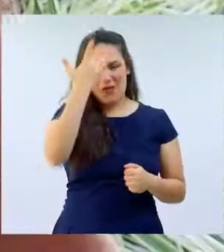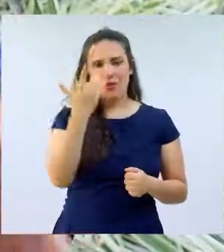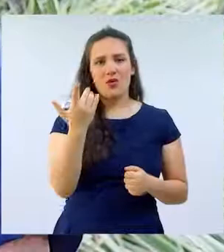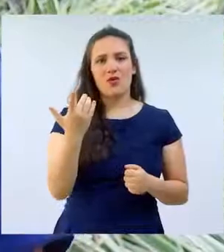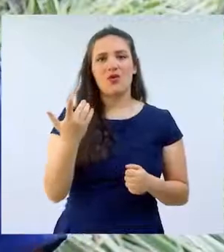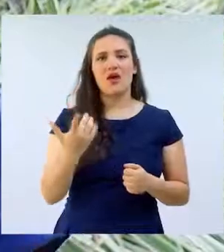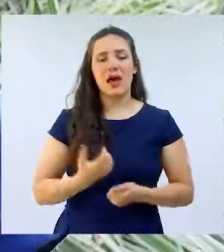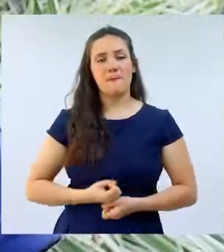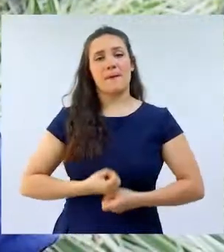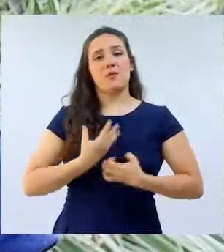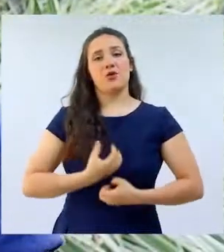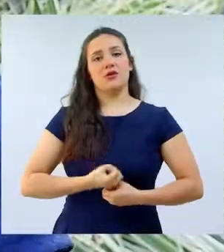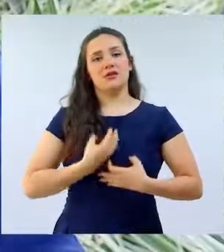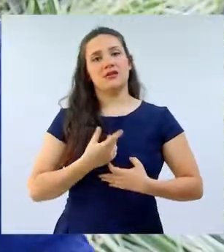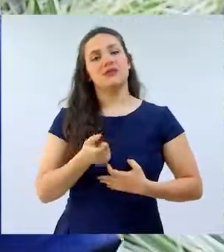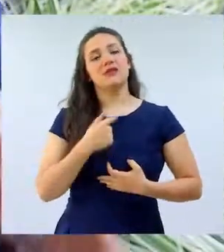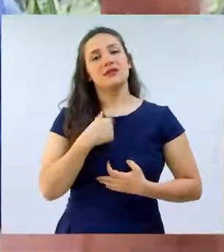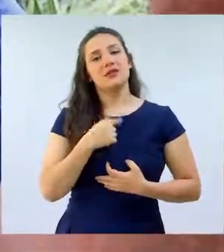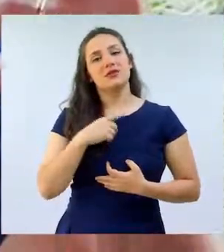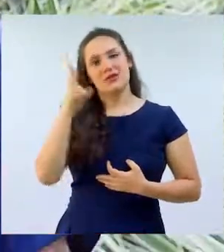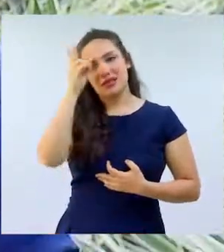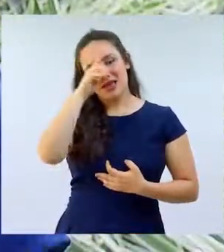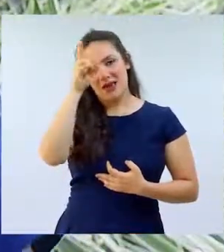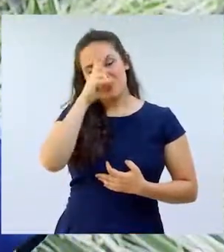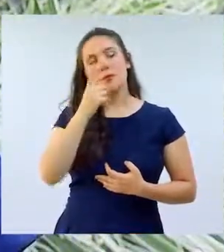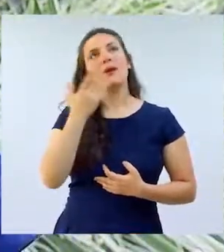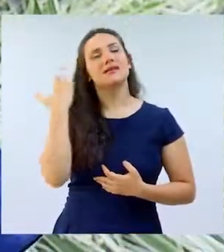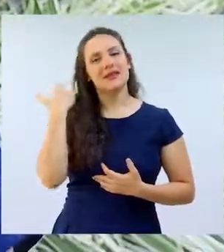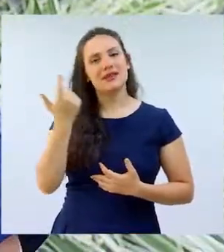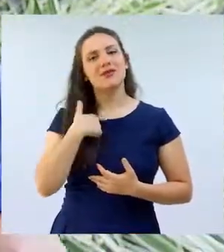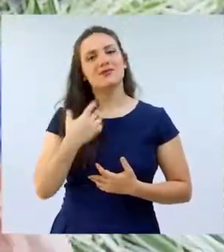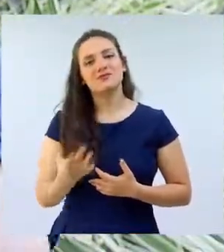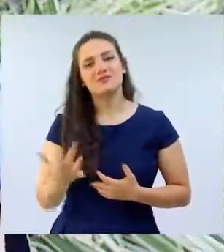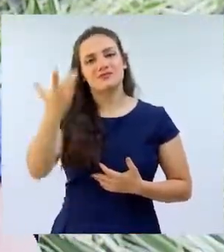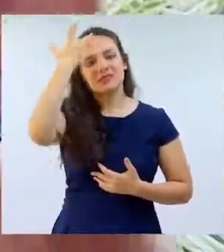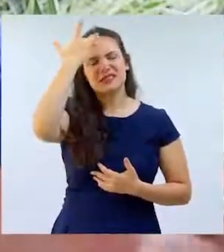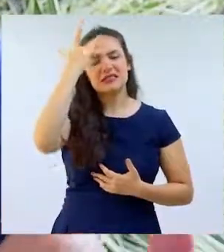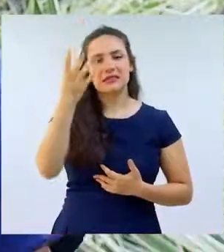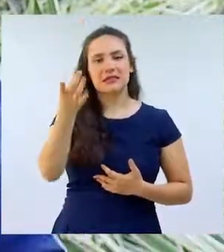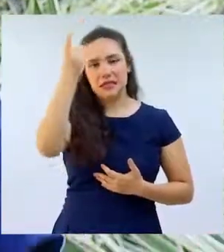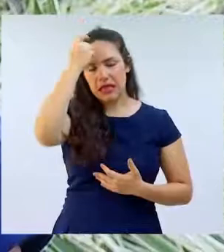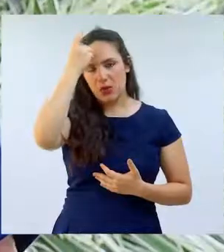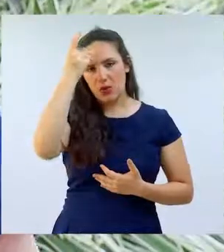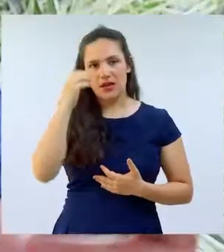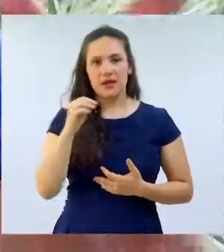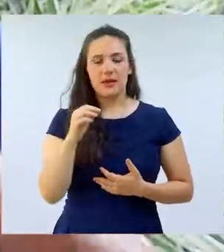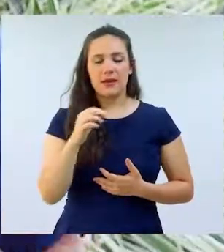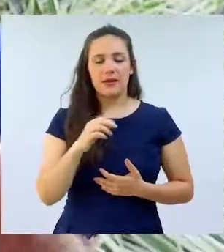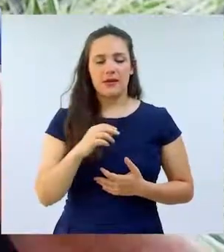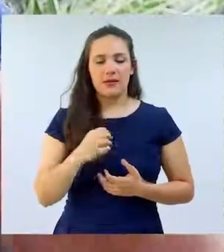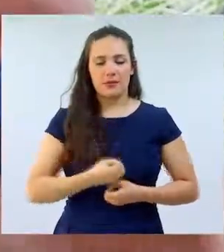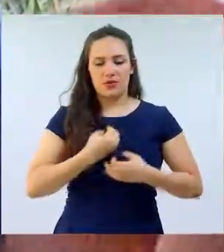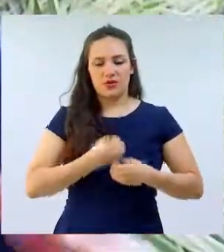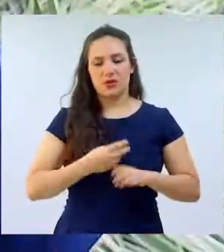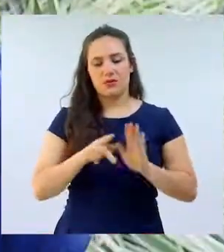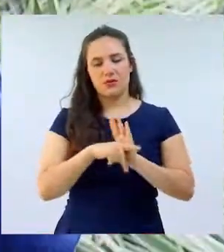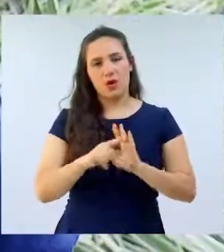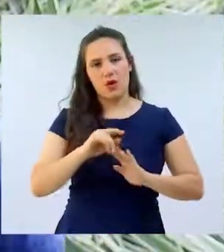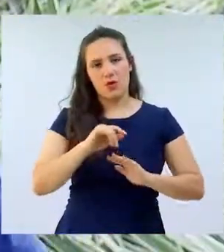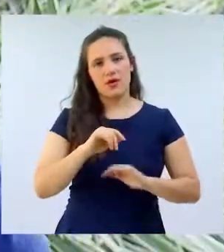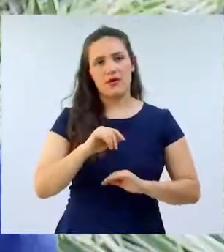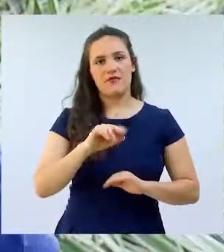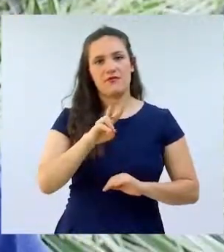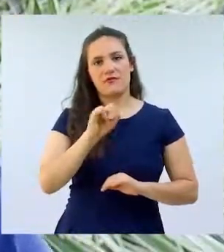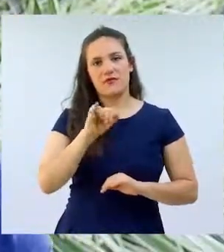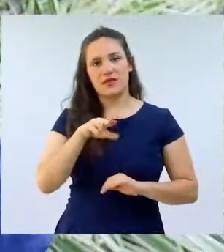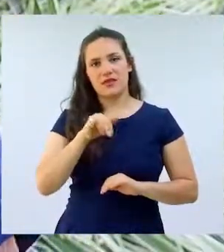eu declamei a poesia do Vinícius de Moraes, né? É de tudo ao meu amor serei atento, antes com tal zelo sempre entanto. E eu fiz perfeito aquilo dali,